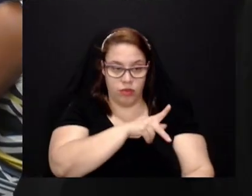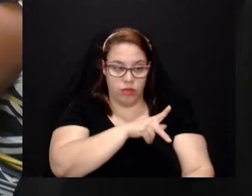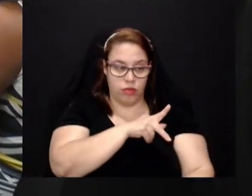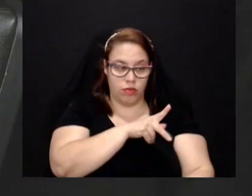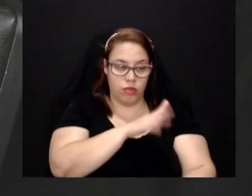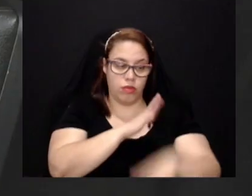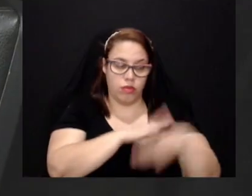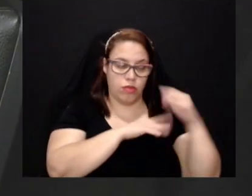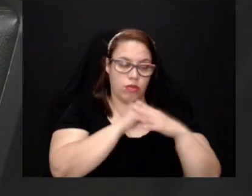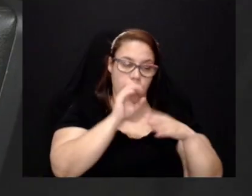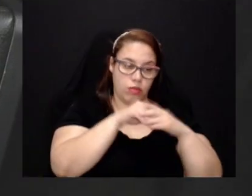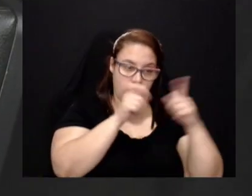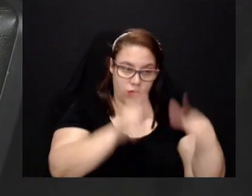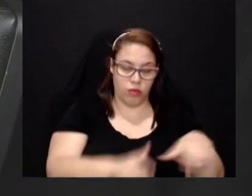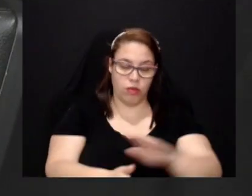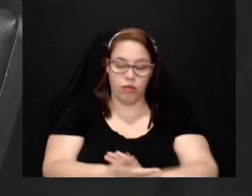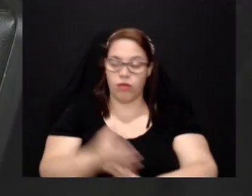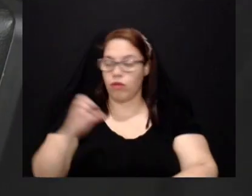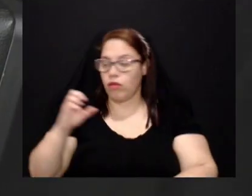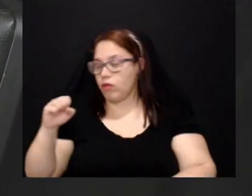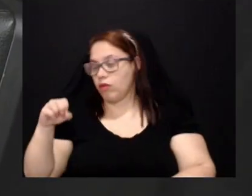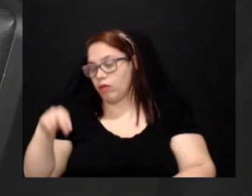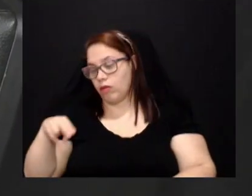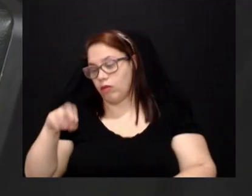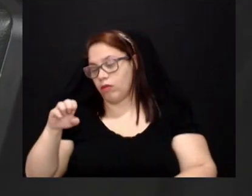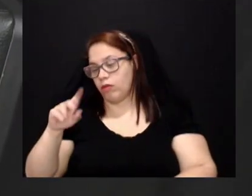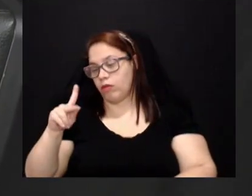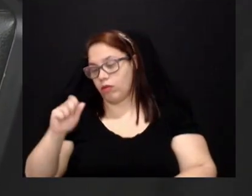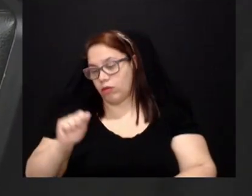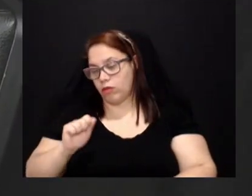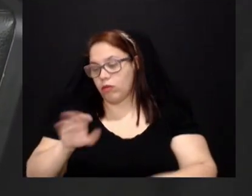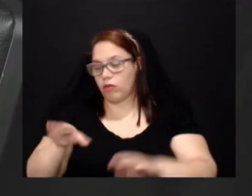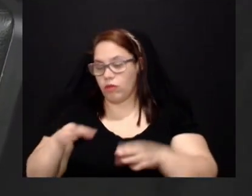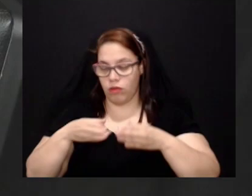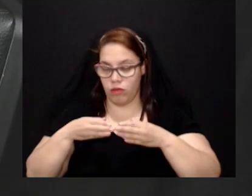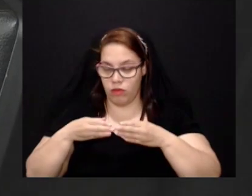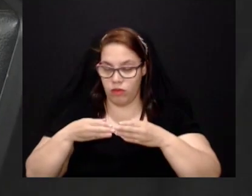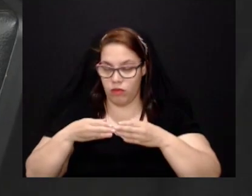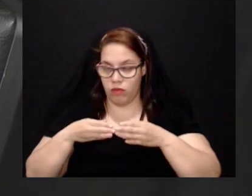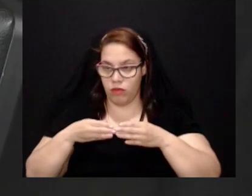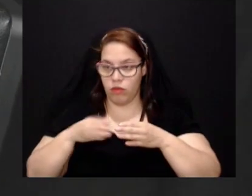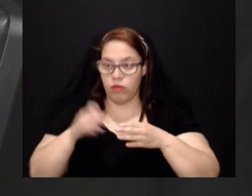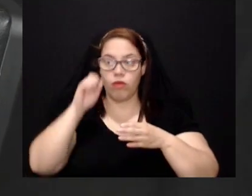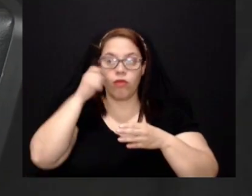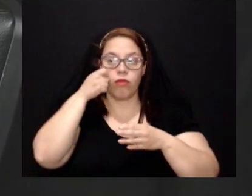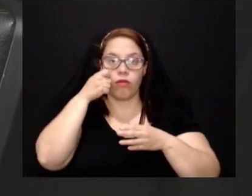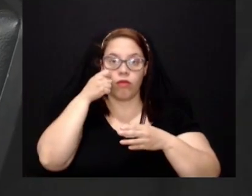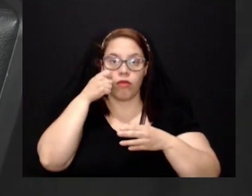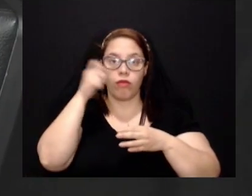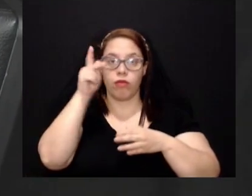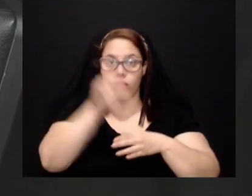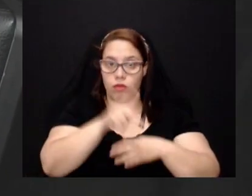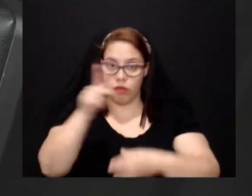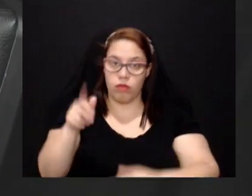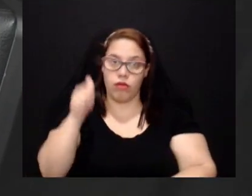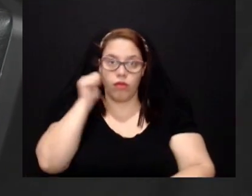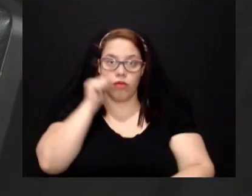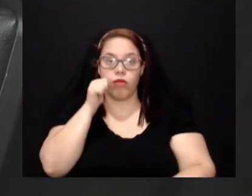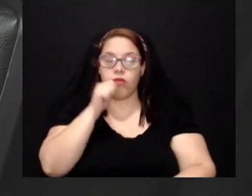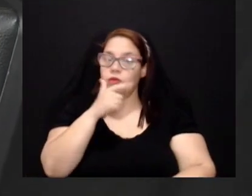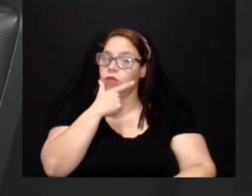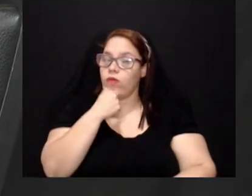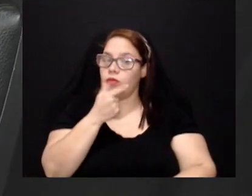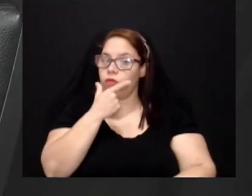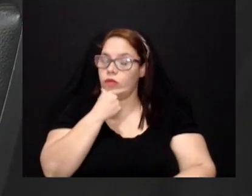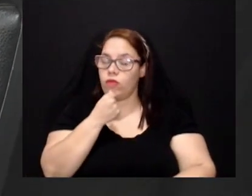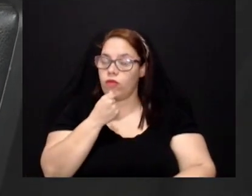O CONEPA é um coletivo negro de professoras, professores que